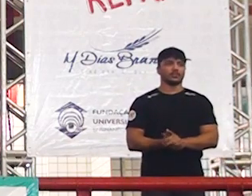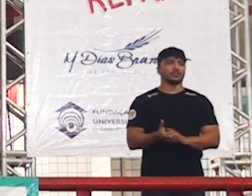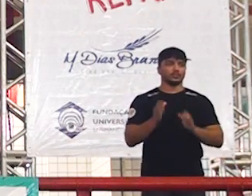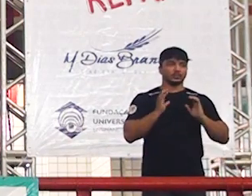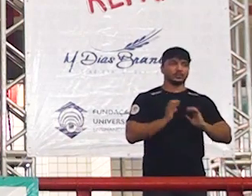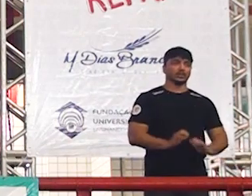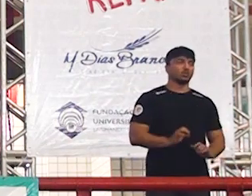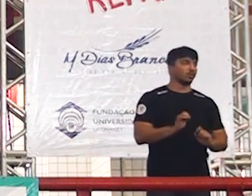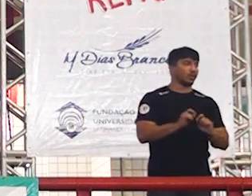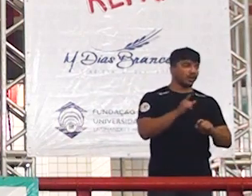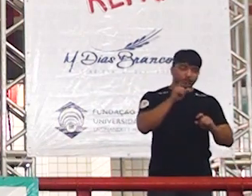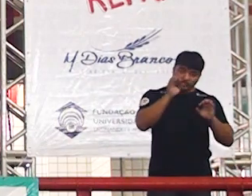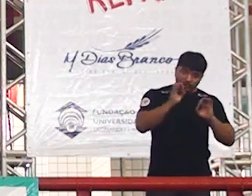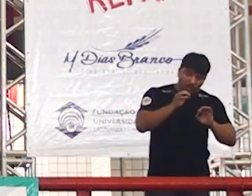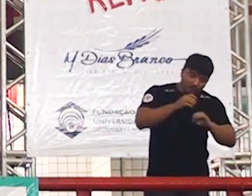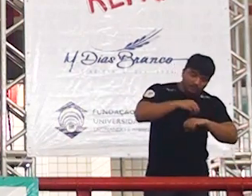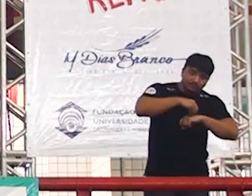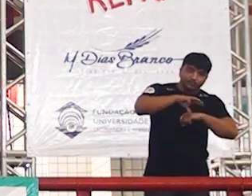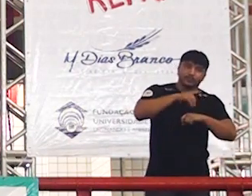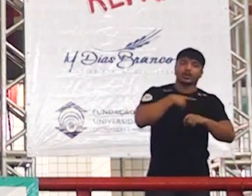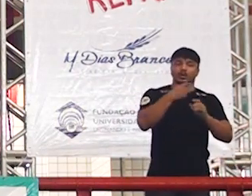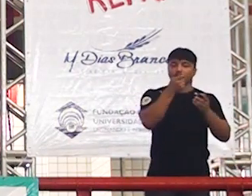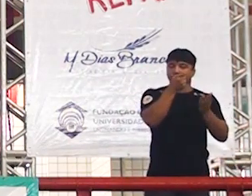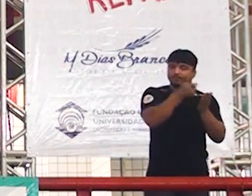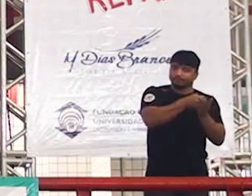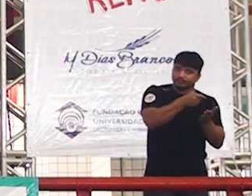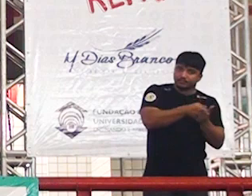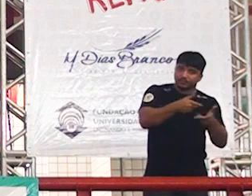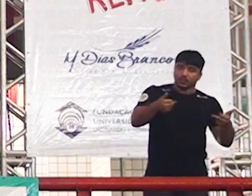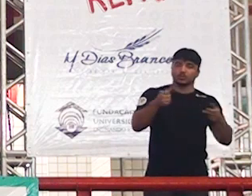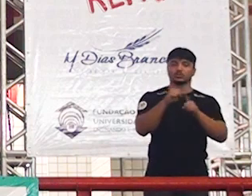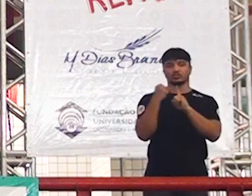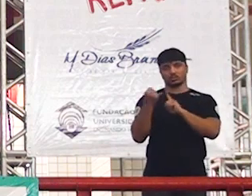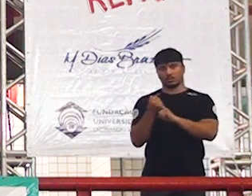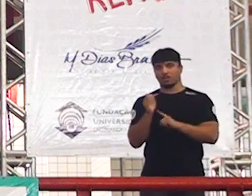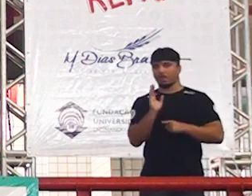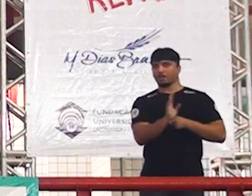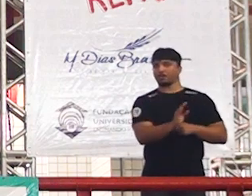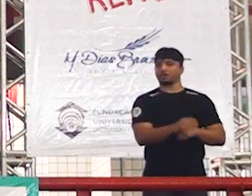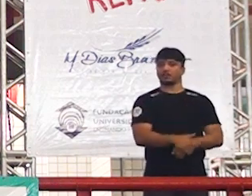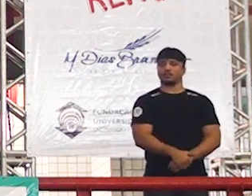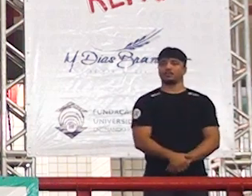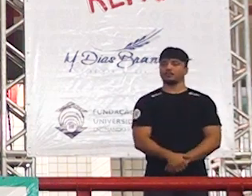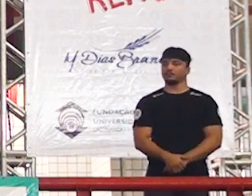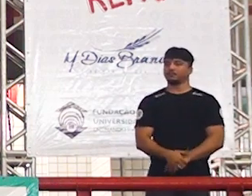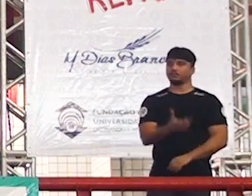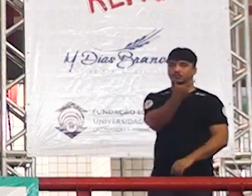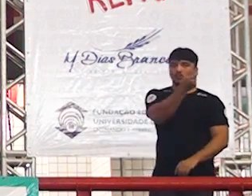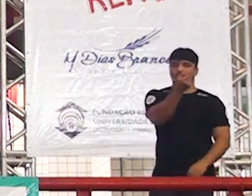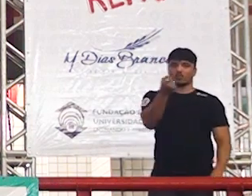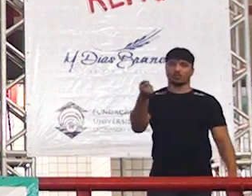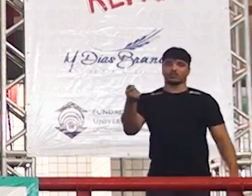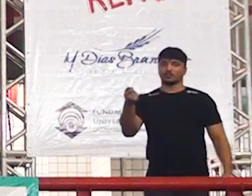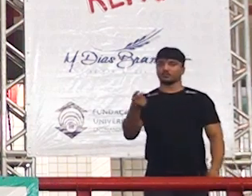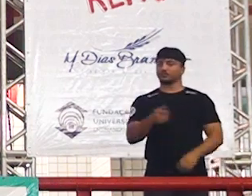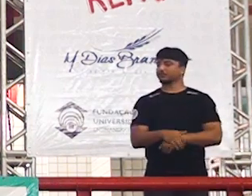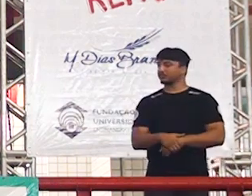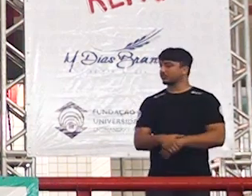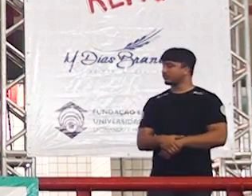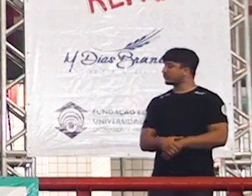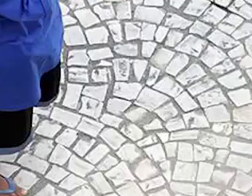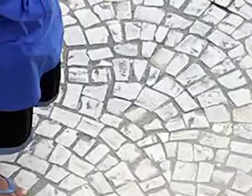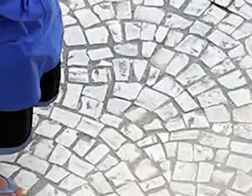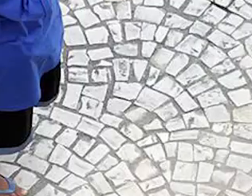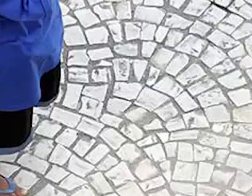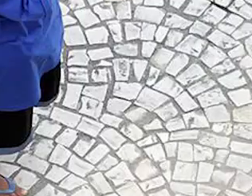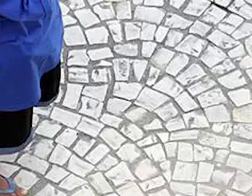Ser cidadão pressupõe também deveres sociais, tá? Ano 2000, vamos ver o que é que você vai riscar aí.